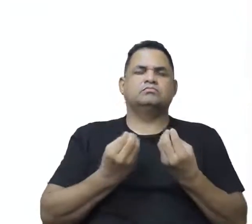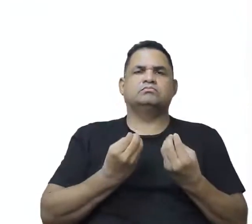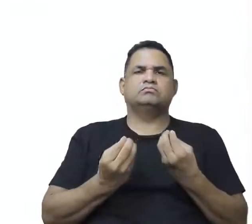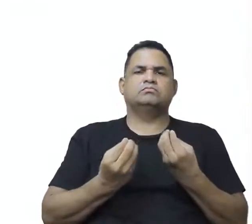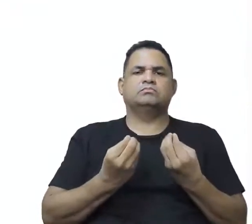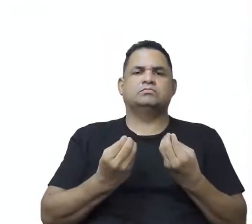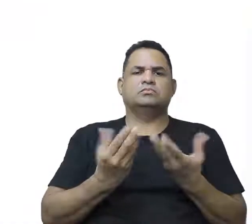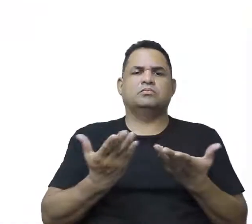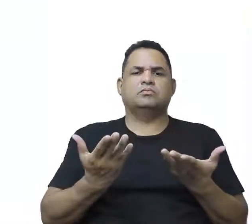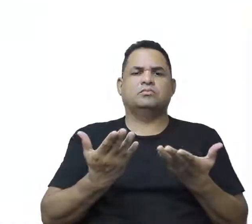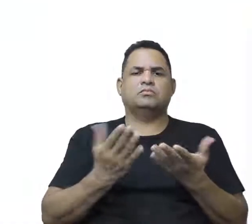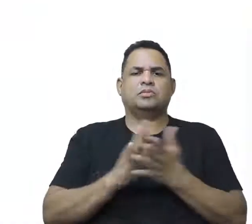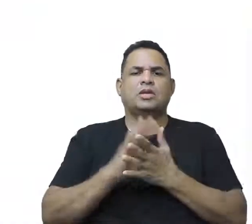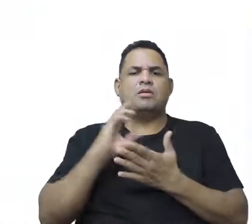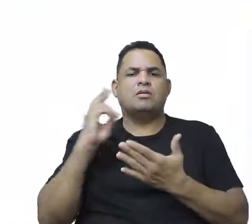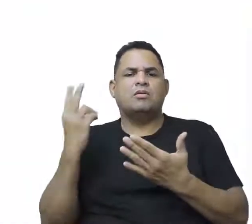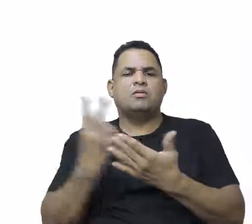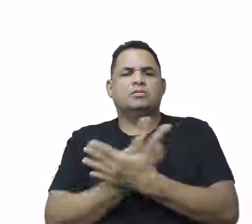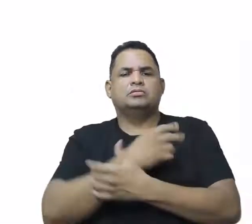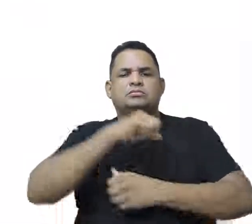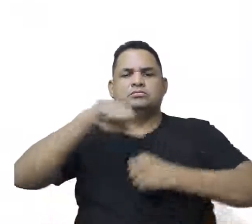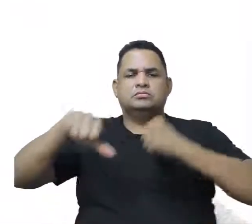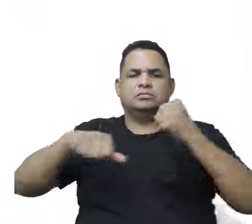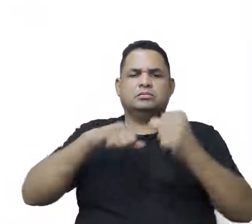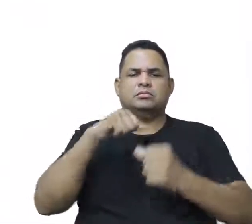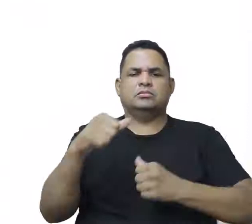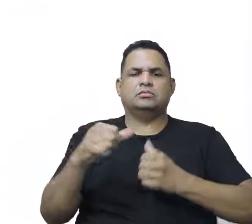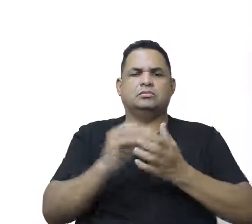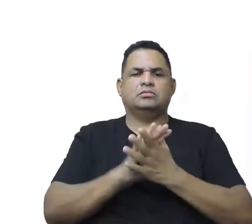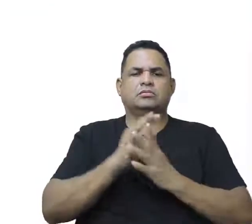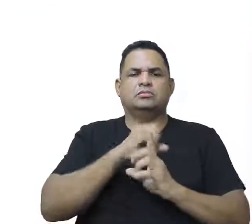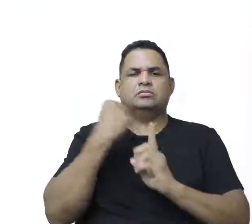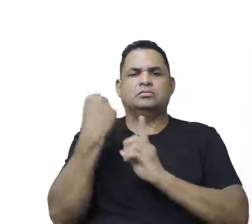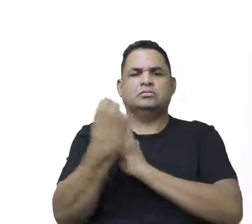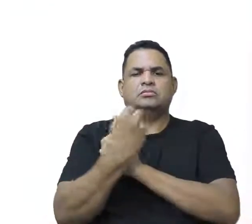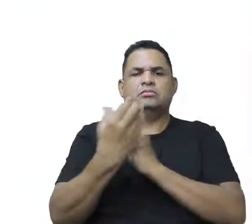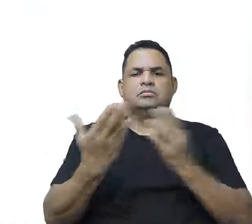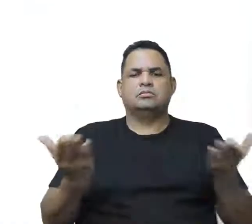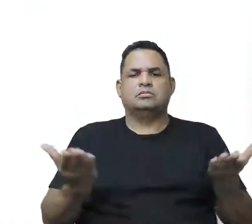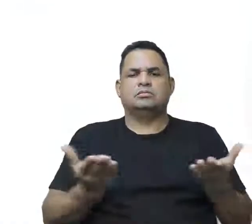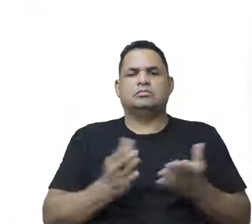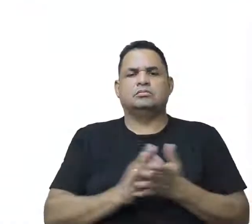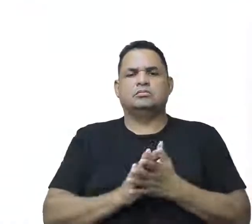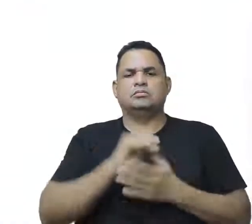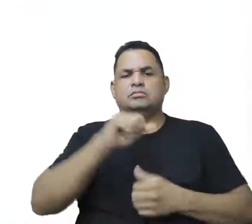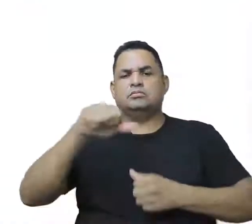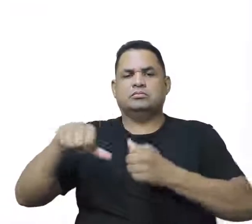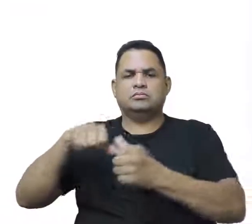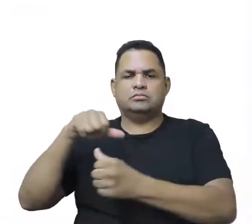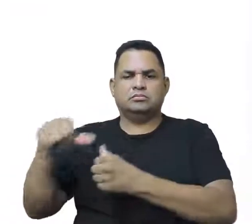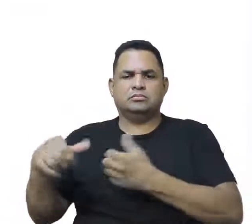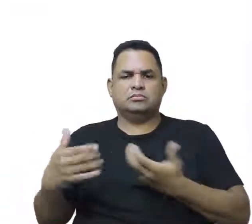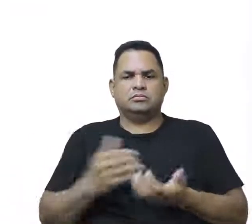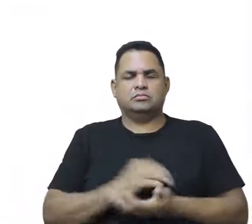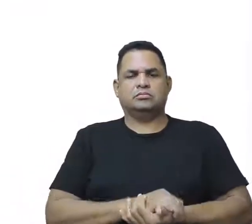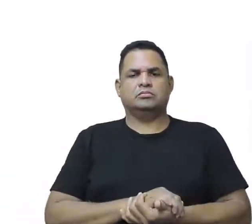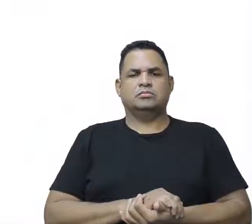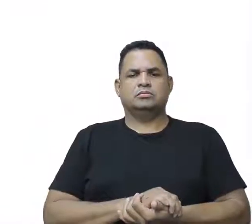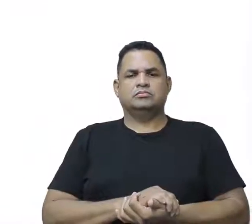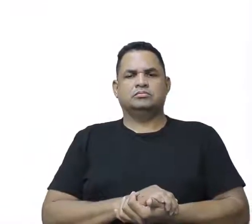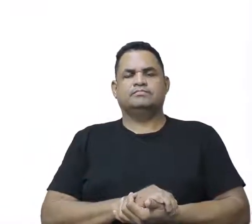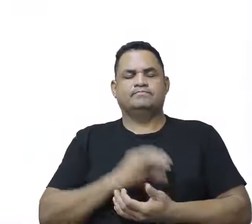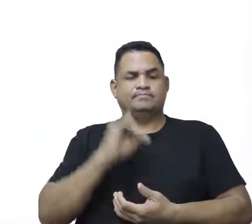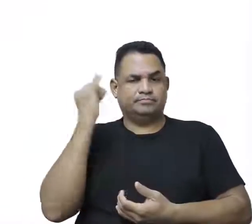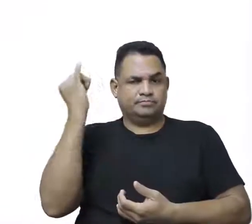que ocorrem aí as mudanças sociais aí, as transformações, né? Então,